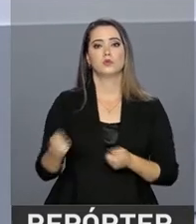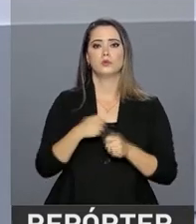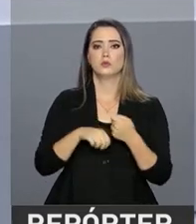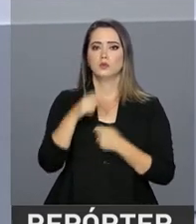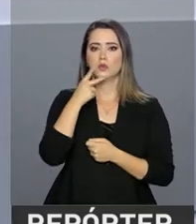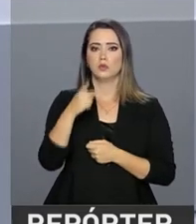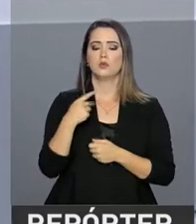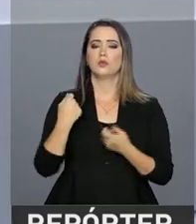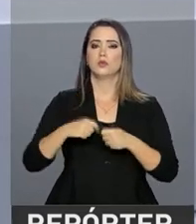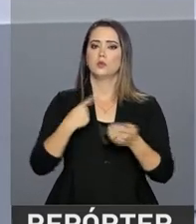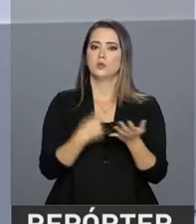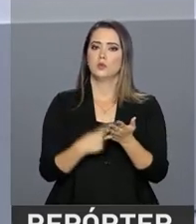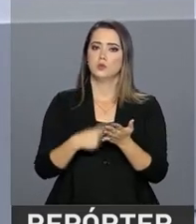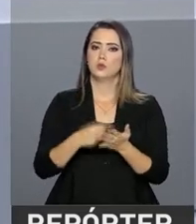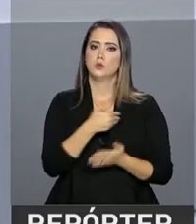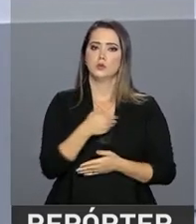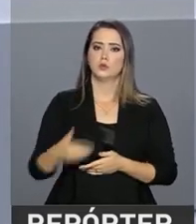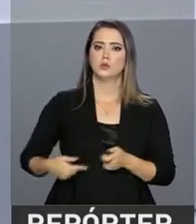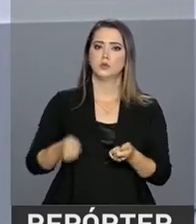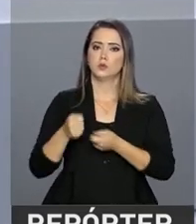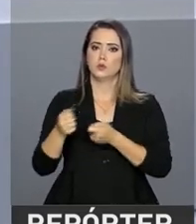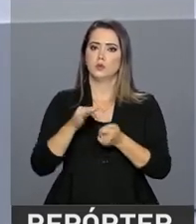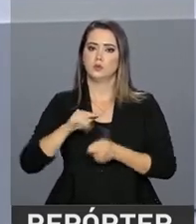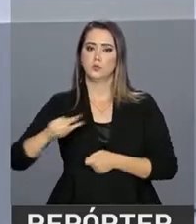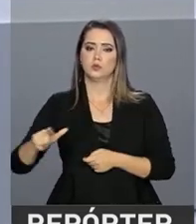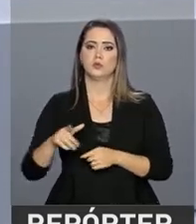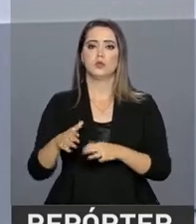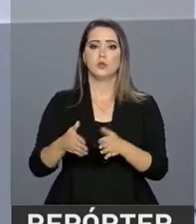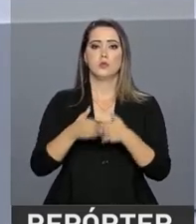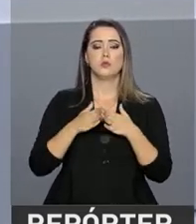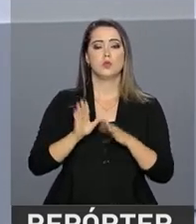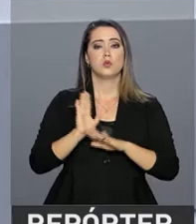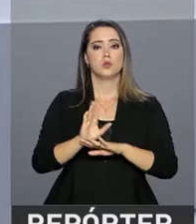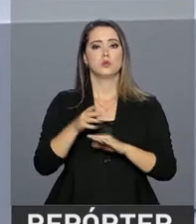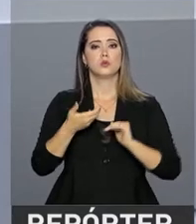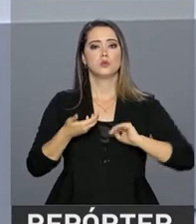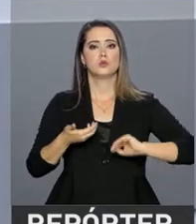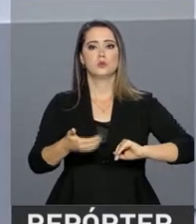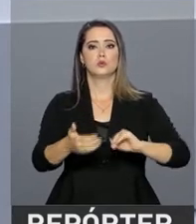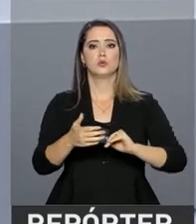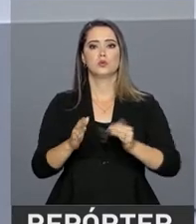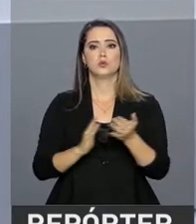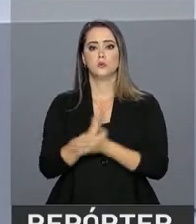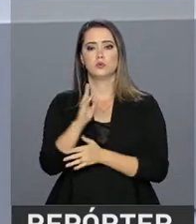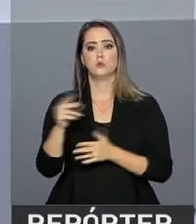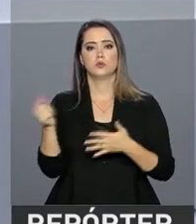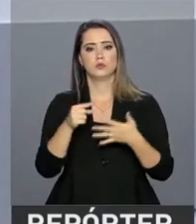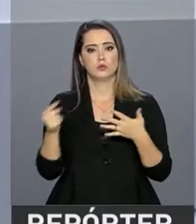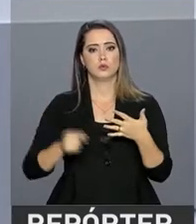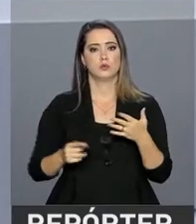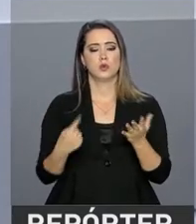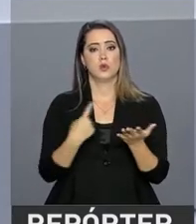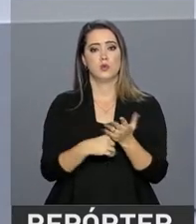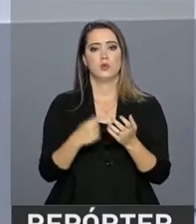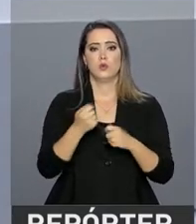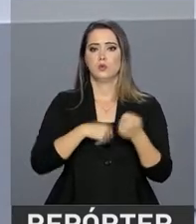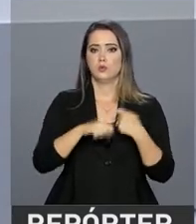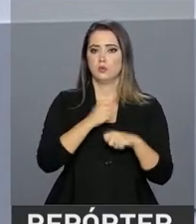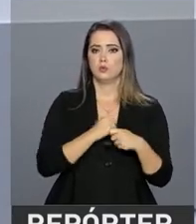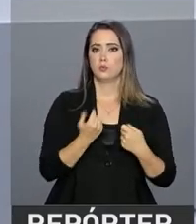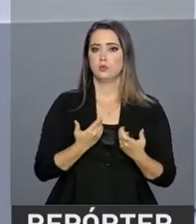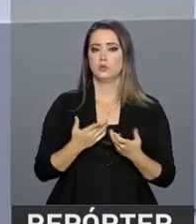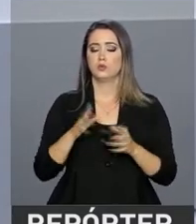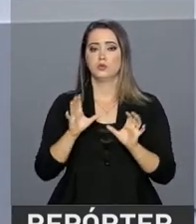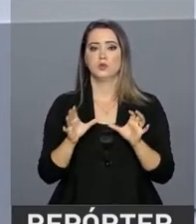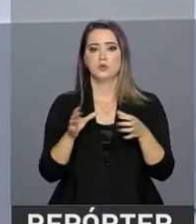compra o início do governo com a disciplina fiscal e pediu apoio do congresso nacional na aprovação de medidas da agenda econômica